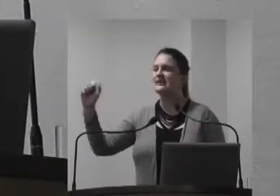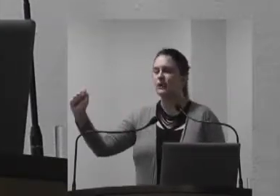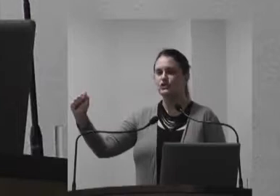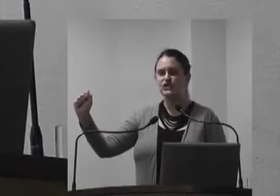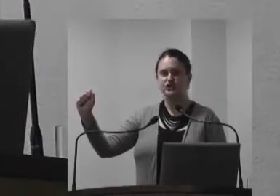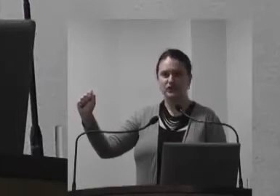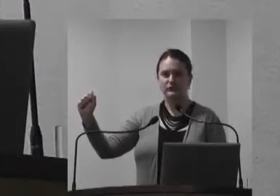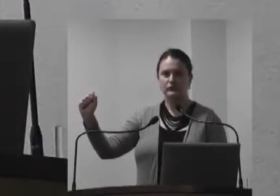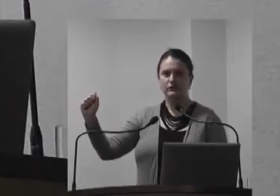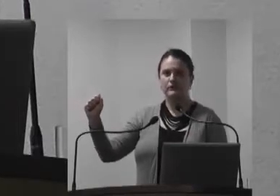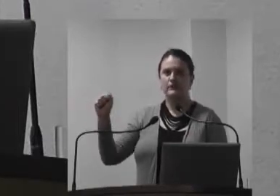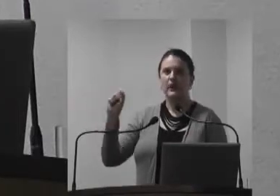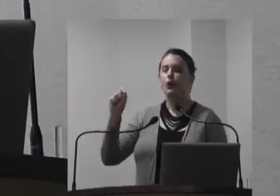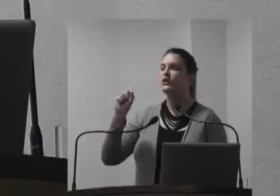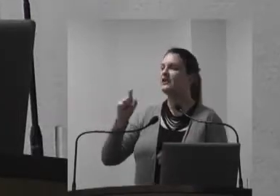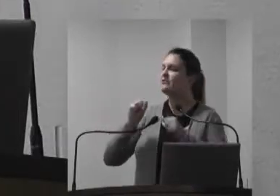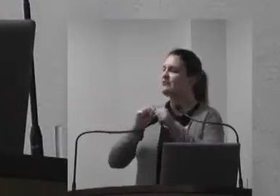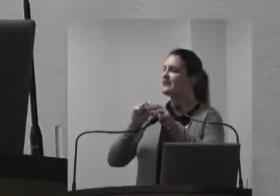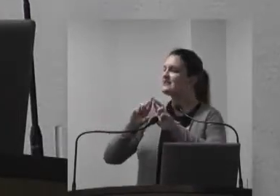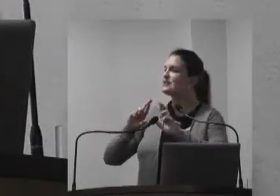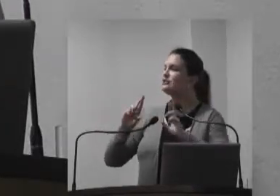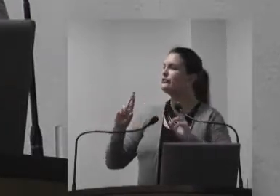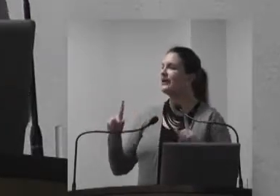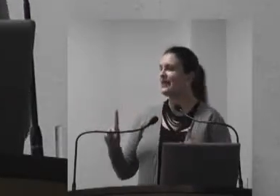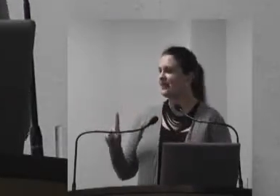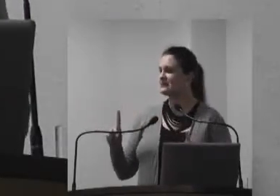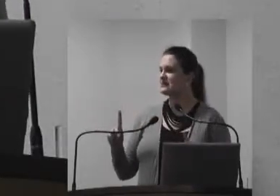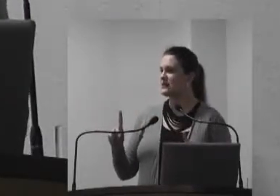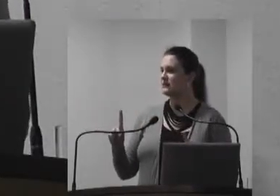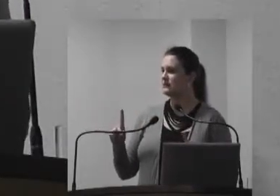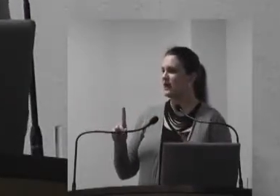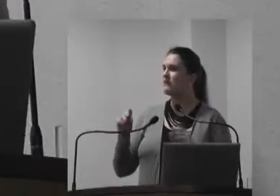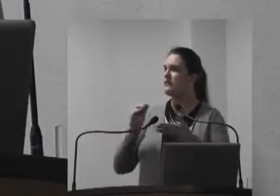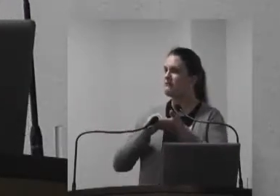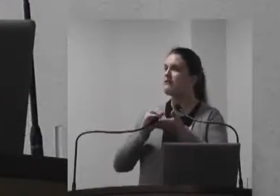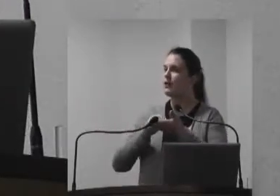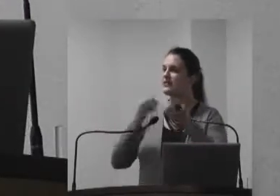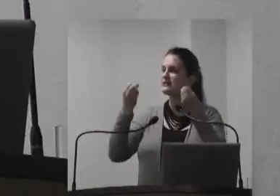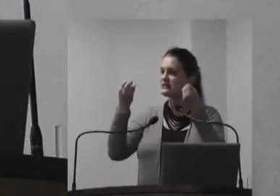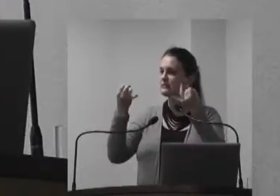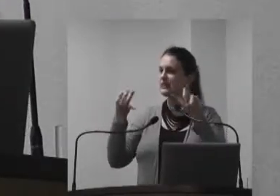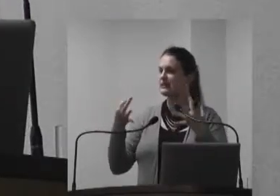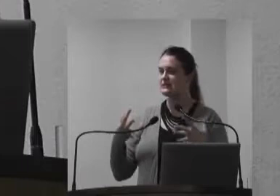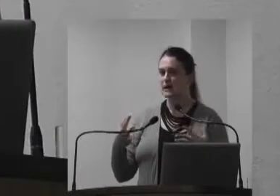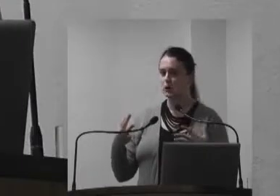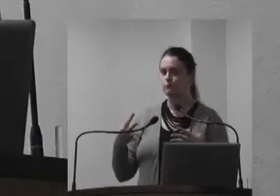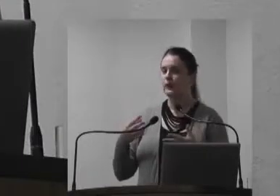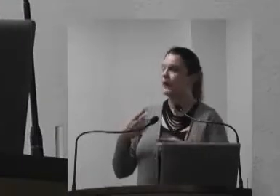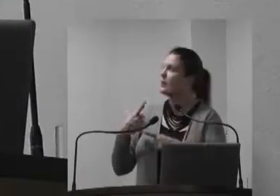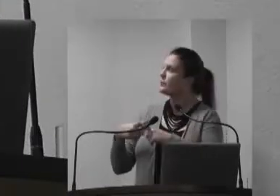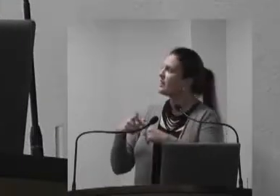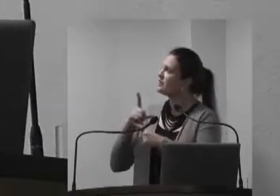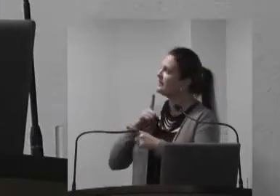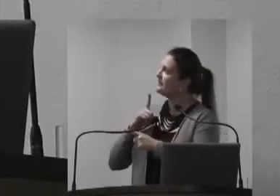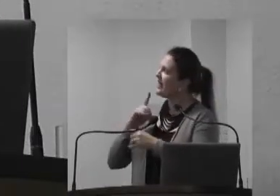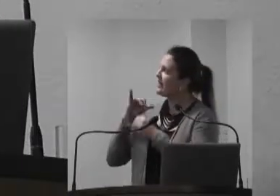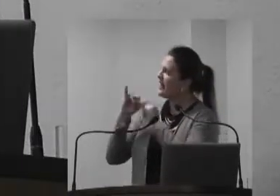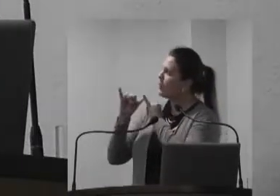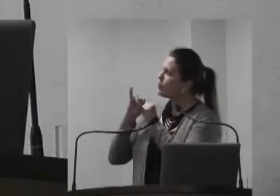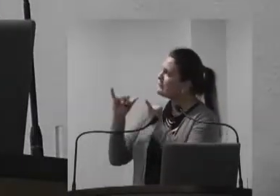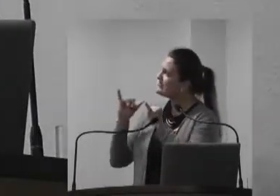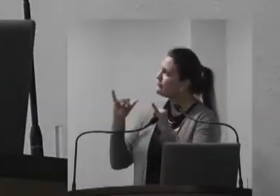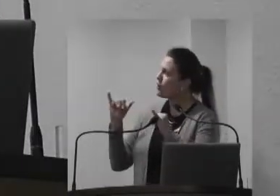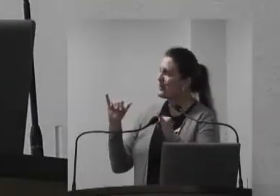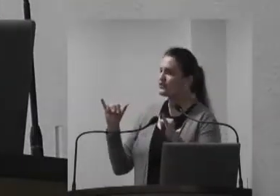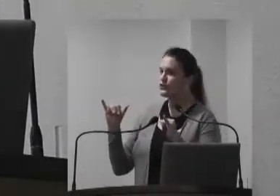é deficiente auditivo, né? O que faz essa diferença, né? Tem falta essa explicação, porque a gente